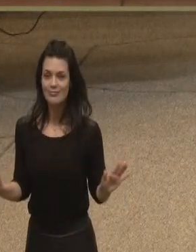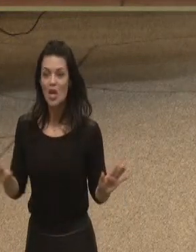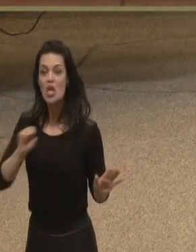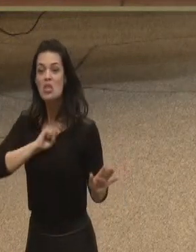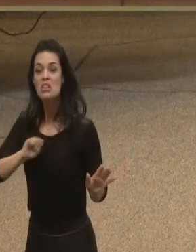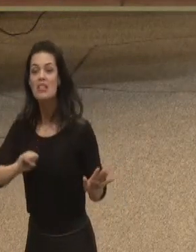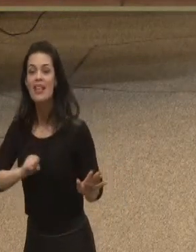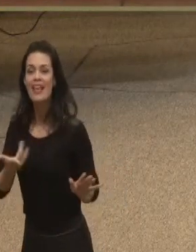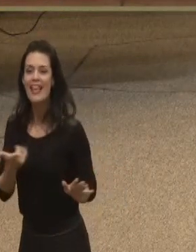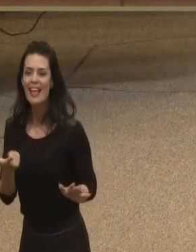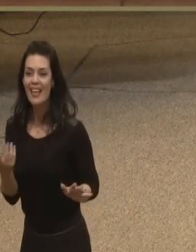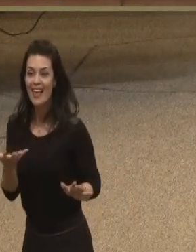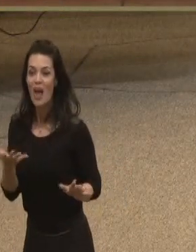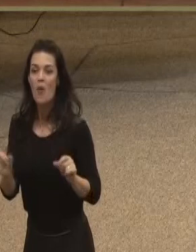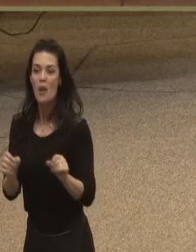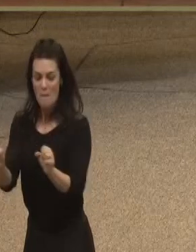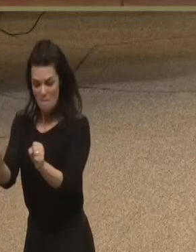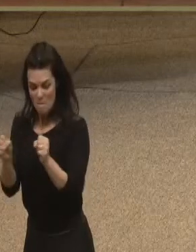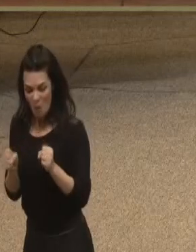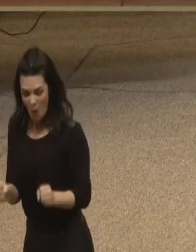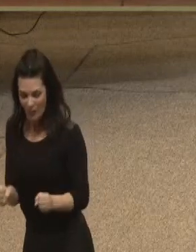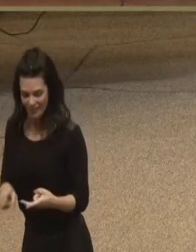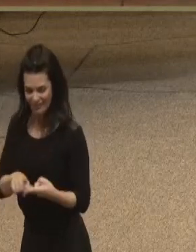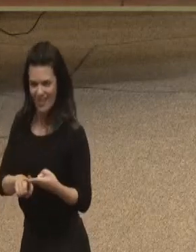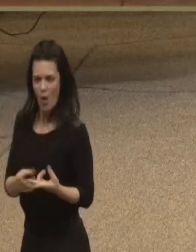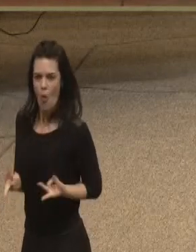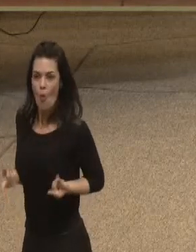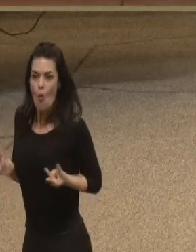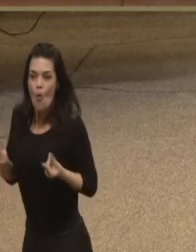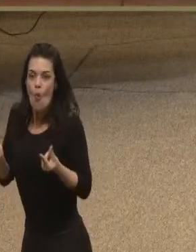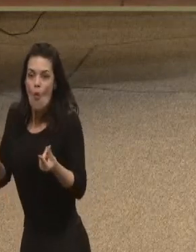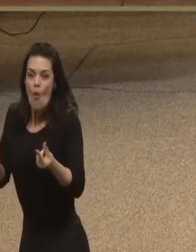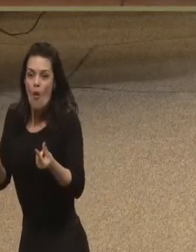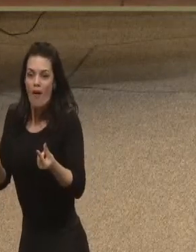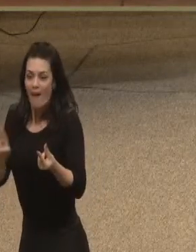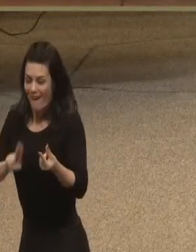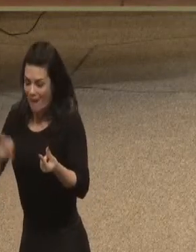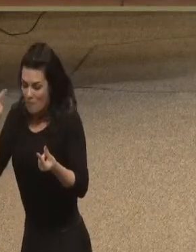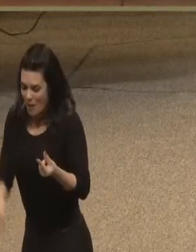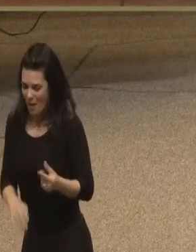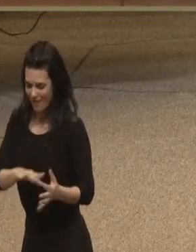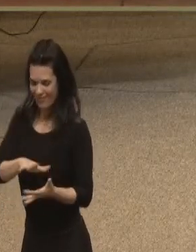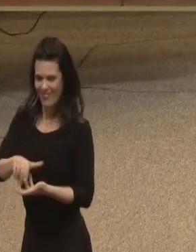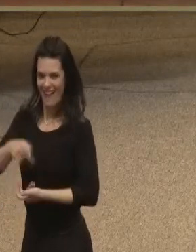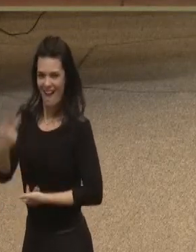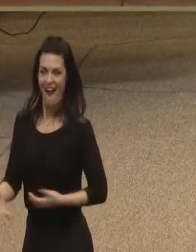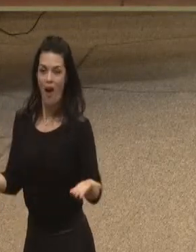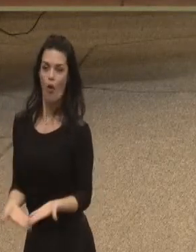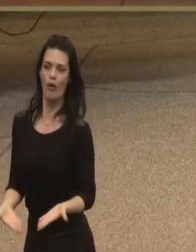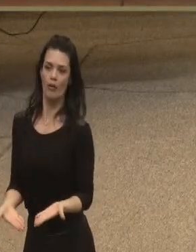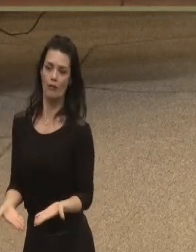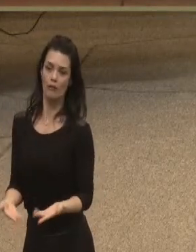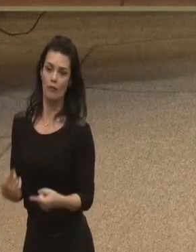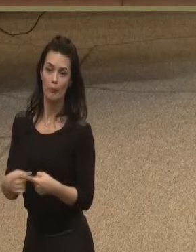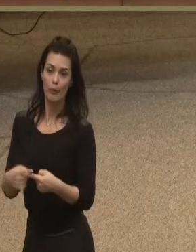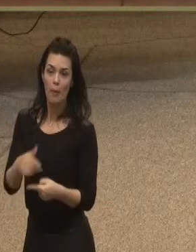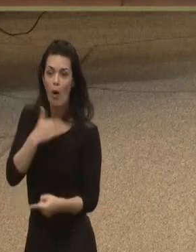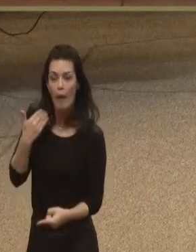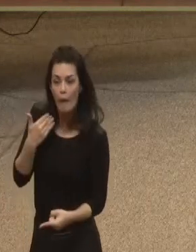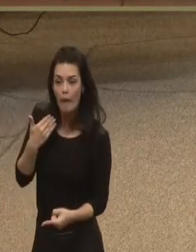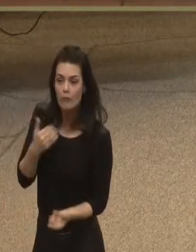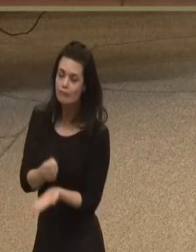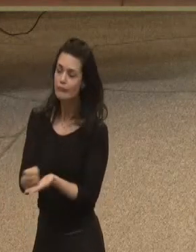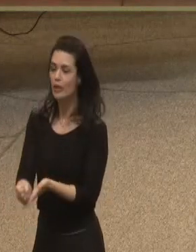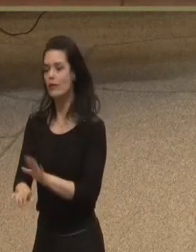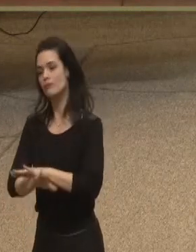poder, riquezas para usufruir nessa vida, porque no entendimento deles, depois da morte, não haveria